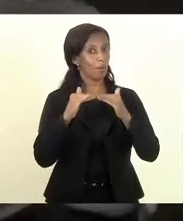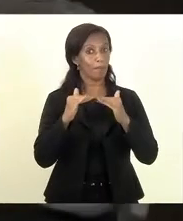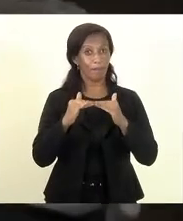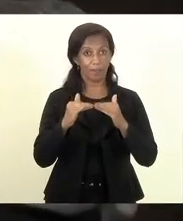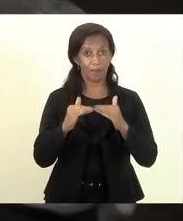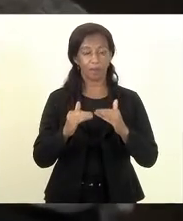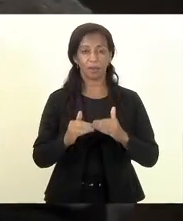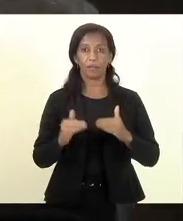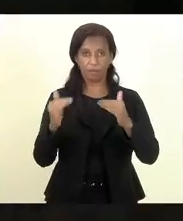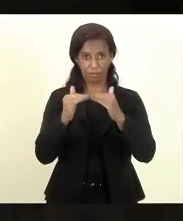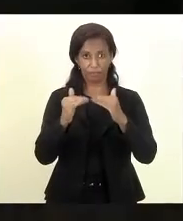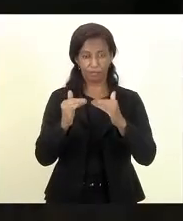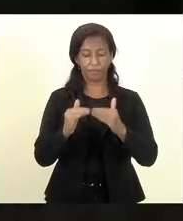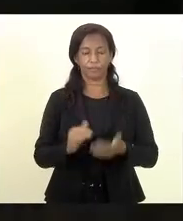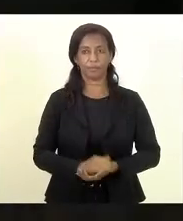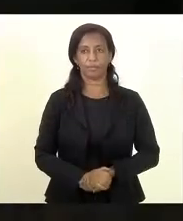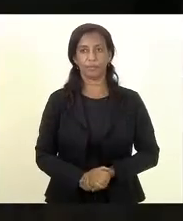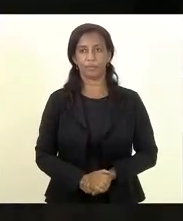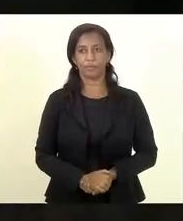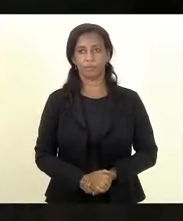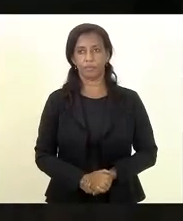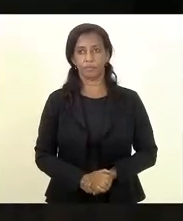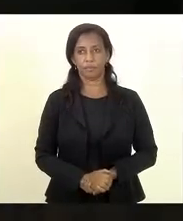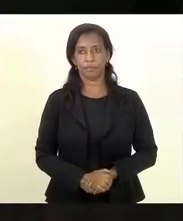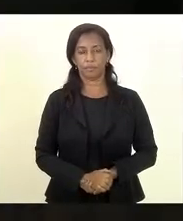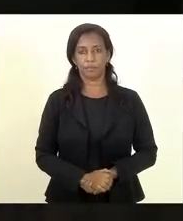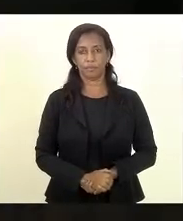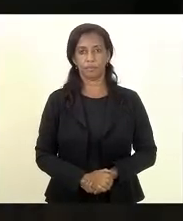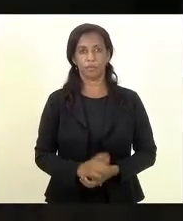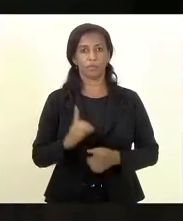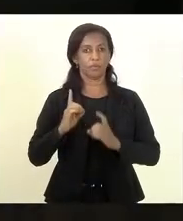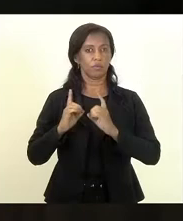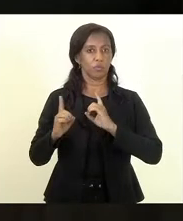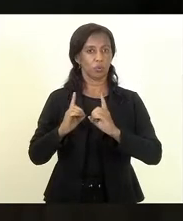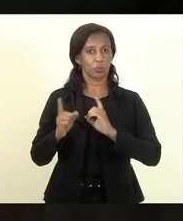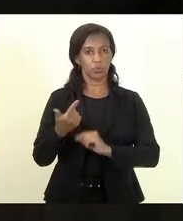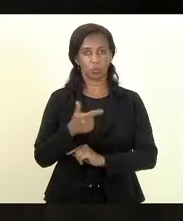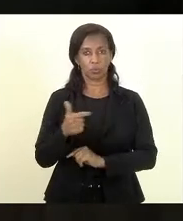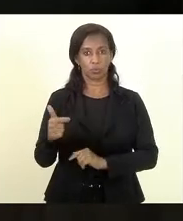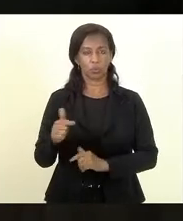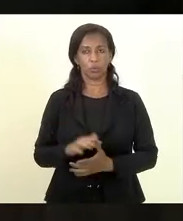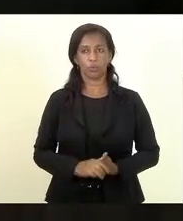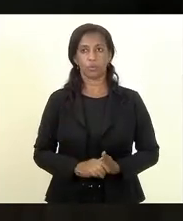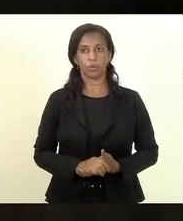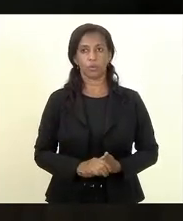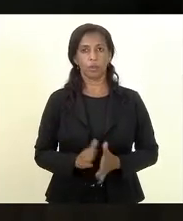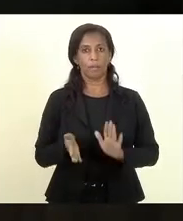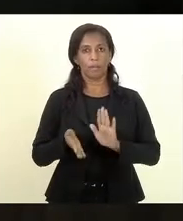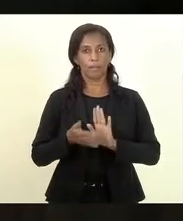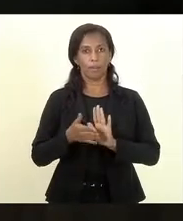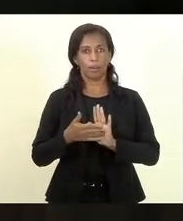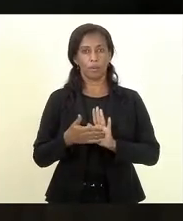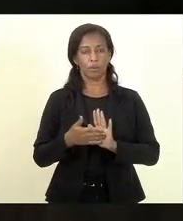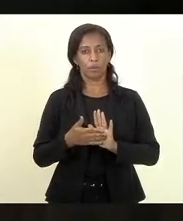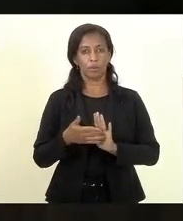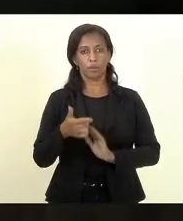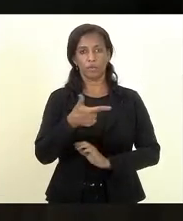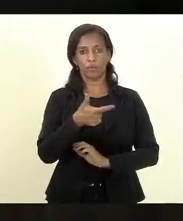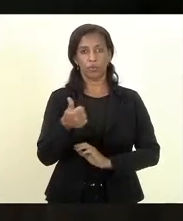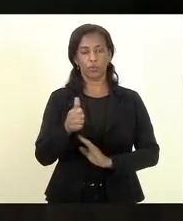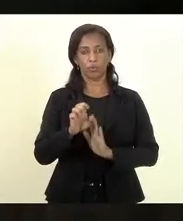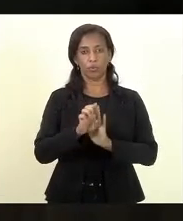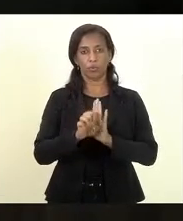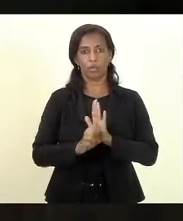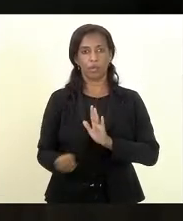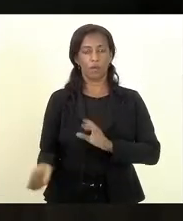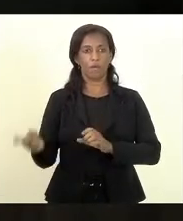perdão, é favorável, presidente. Ok. Parecer emitido em discussão, não havendo que queira discutir, encerra a discussão. O presidente de proposta recebeu 21 emendas e